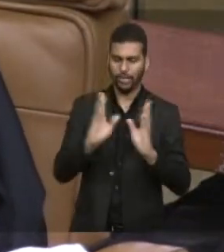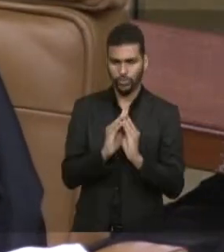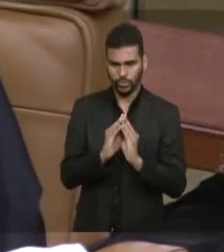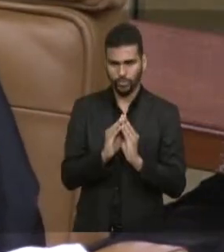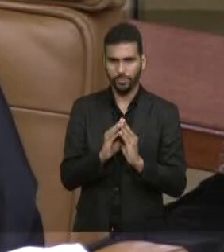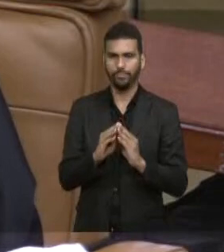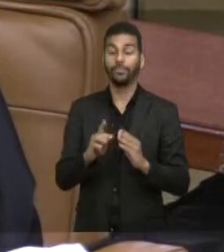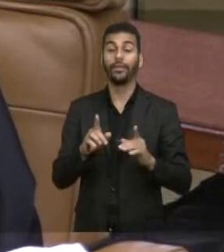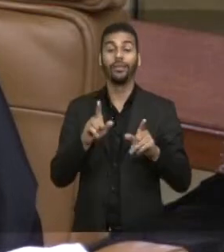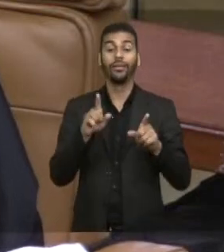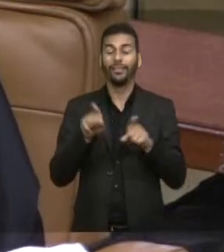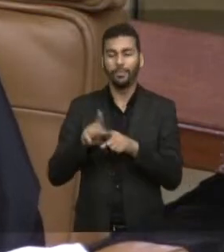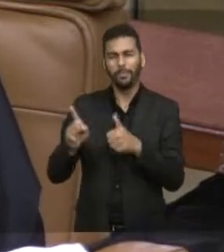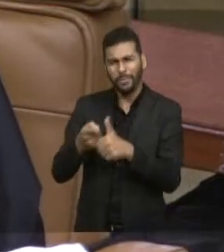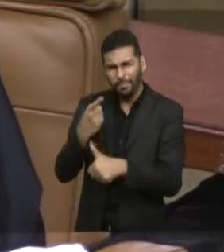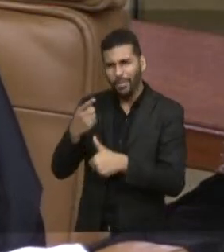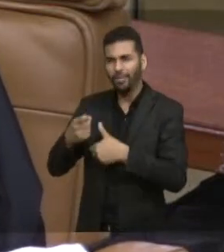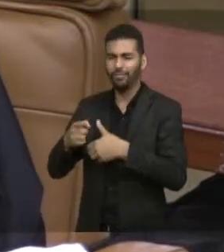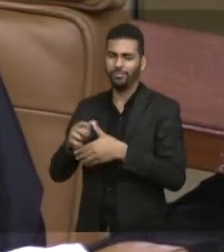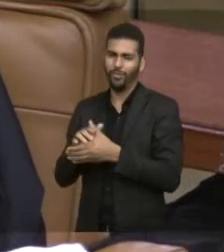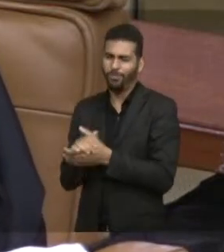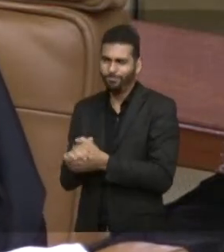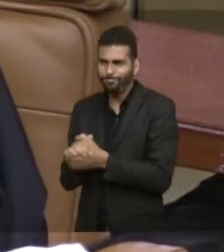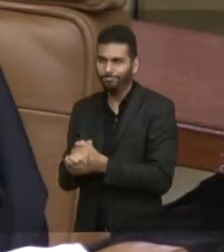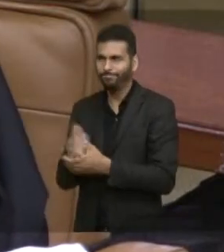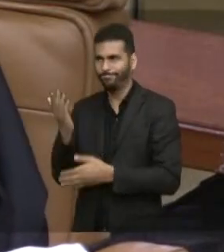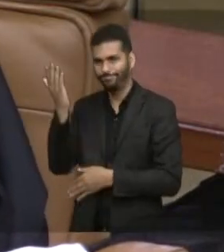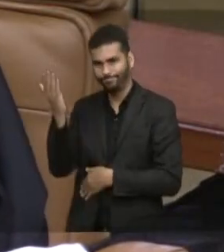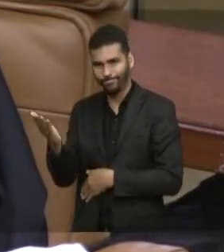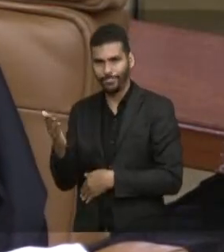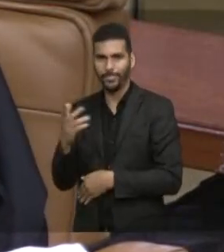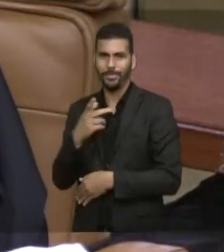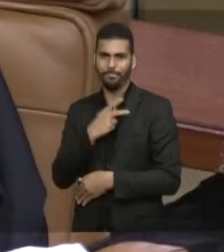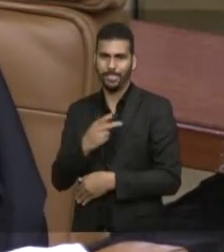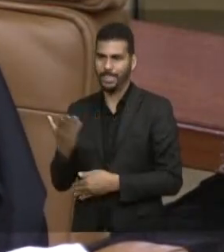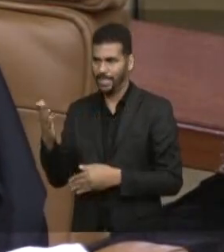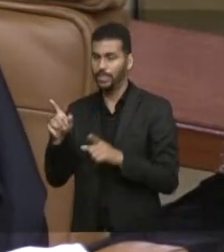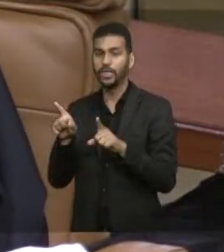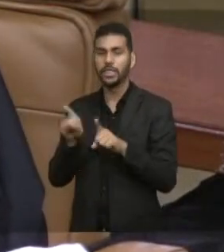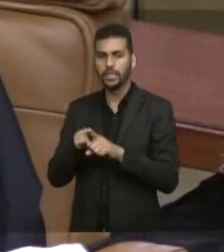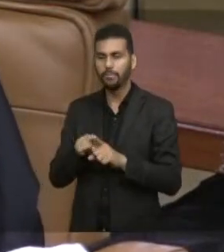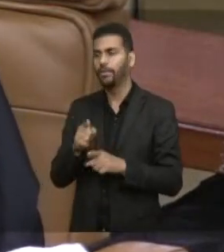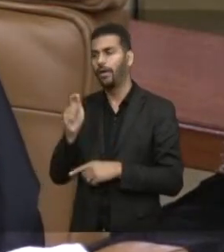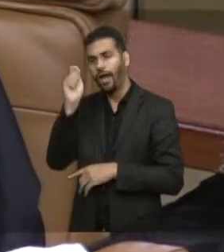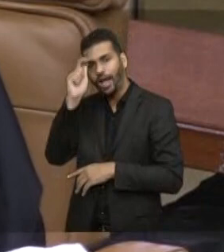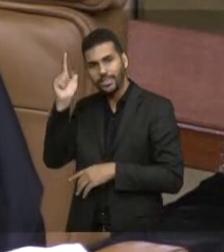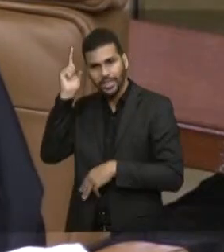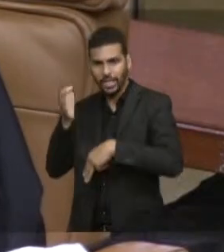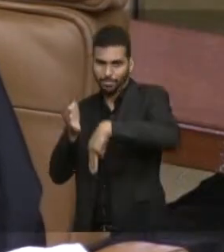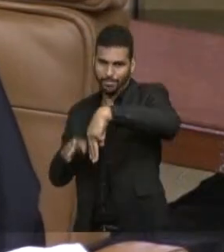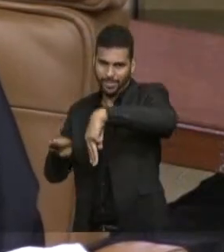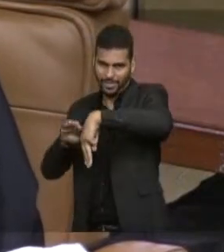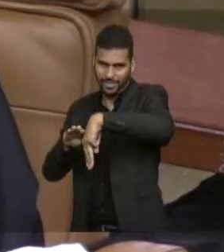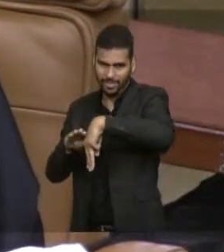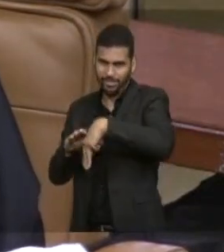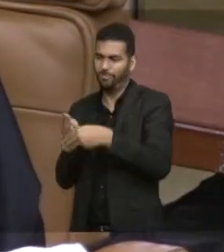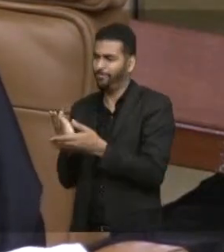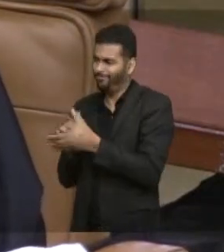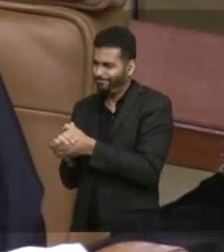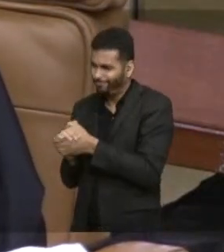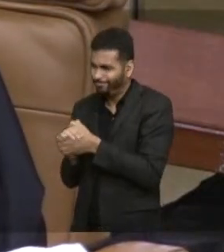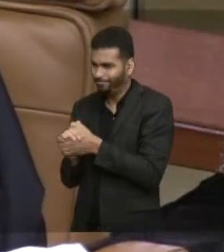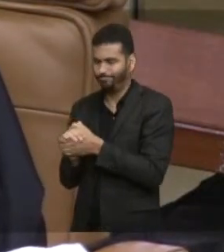vossa excelência e de modo especial vossa excelência e o eminente Ministro Alexandre Moraes Creio que